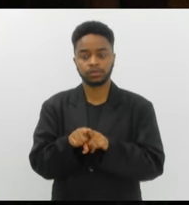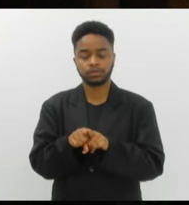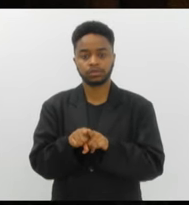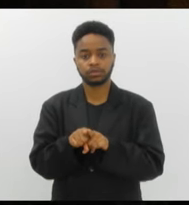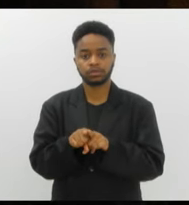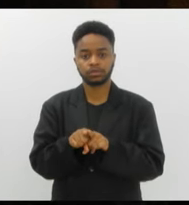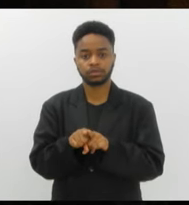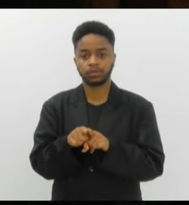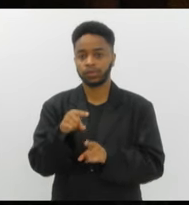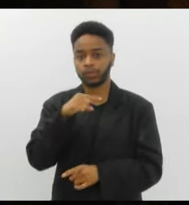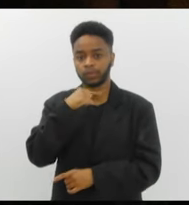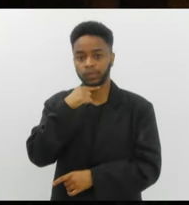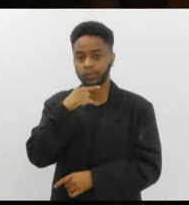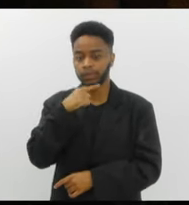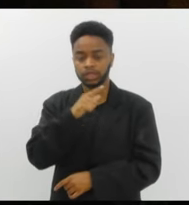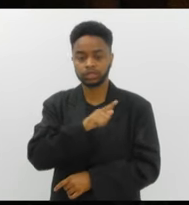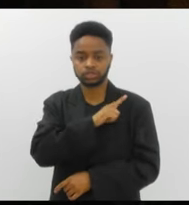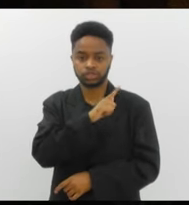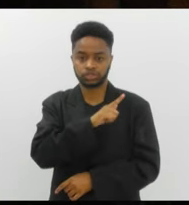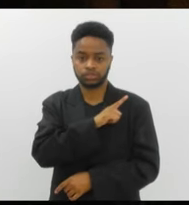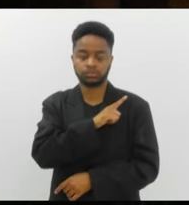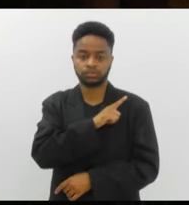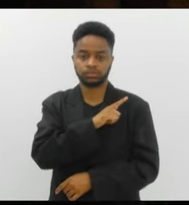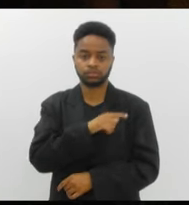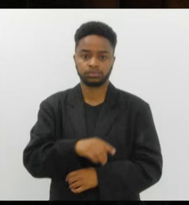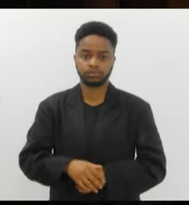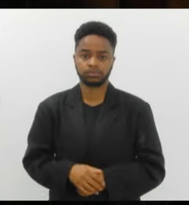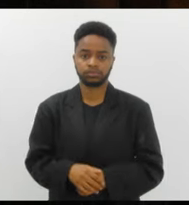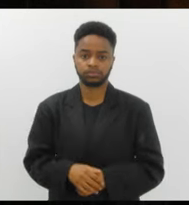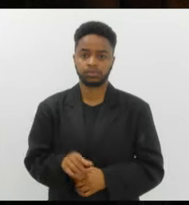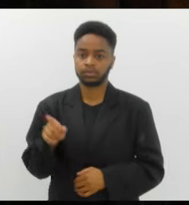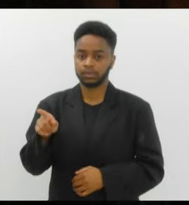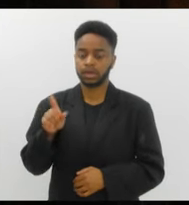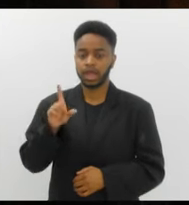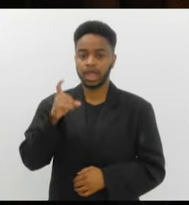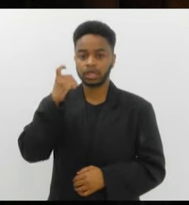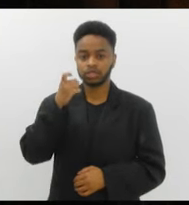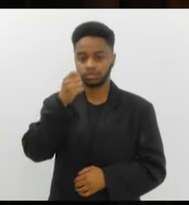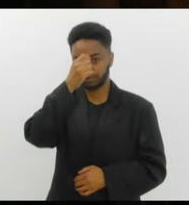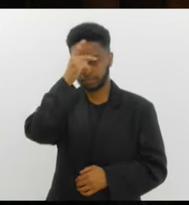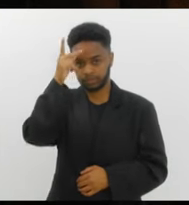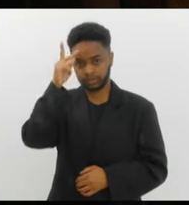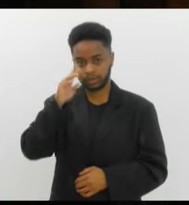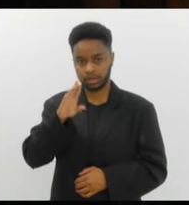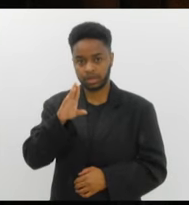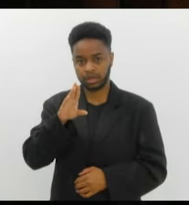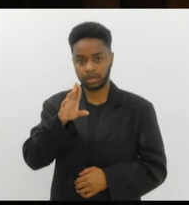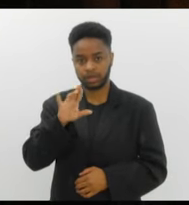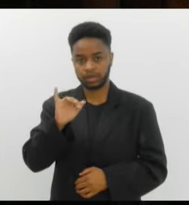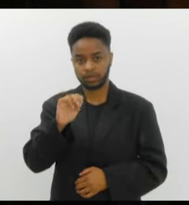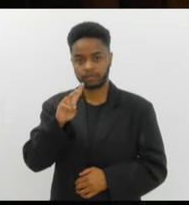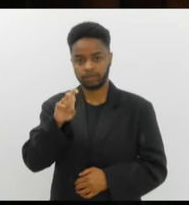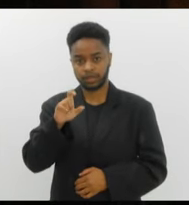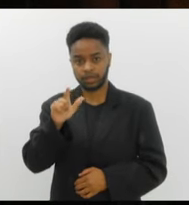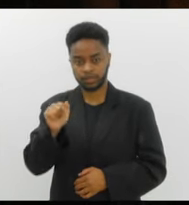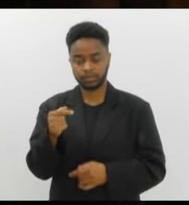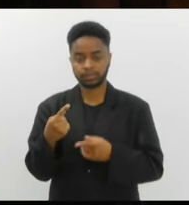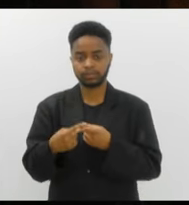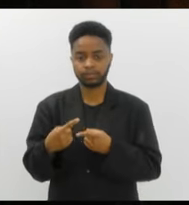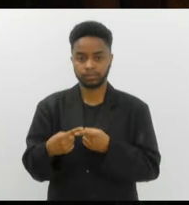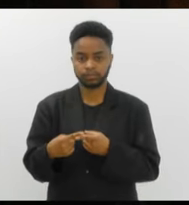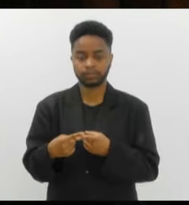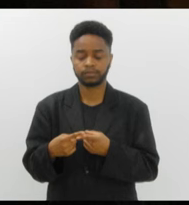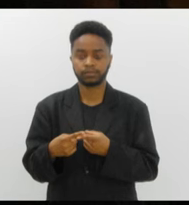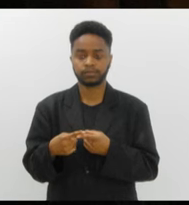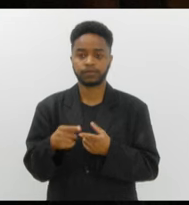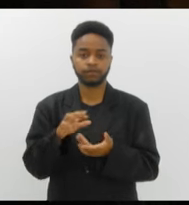absoluta incapacidade de gestão do ex-prefeito Marcelo Crivella, que, né, em muitas ocasiões a gente, né,